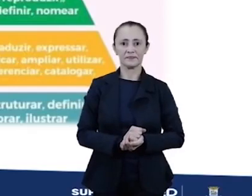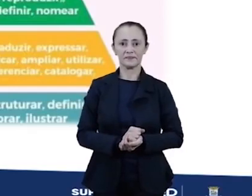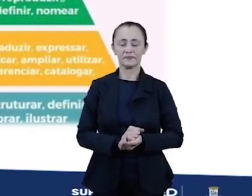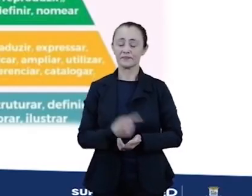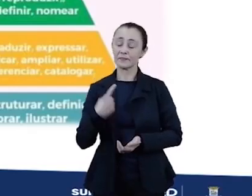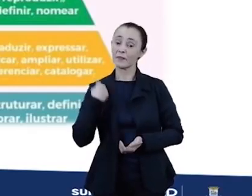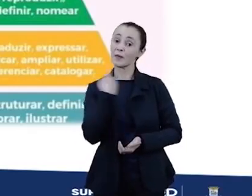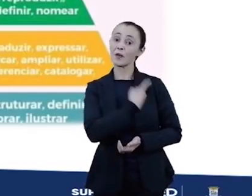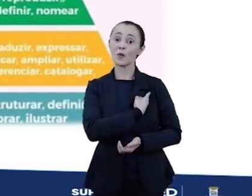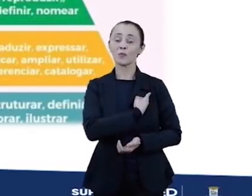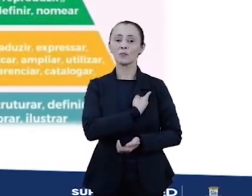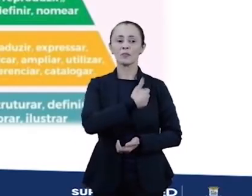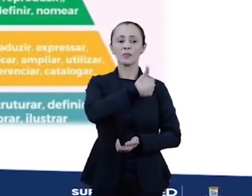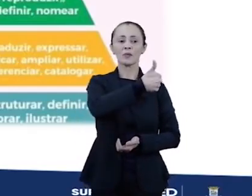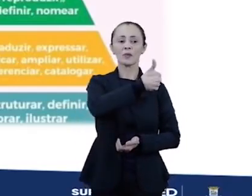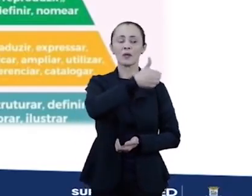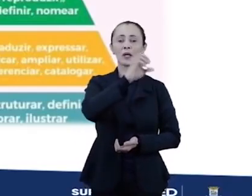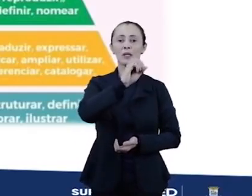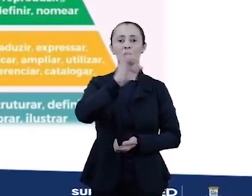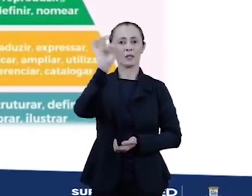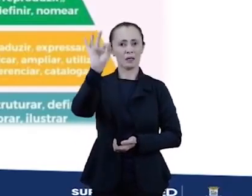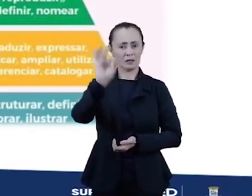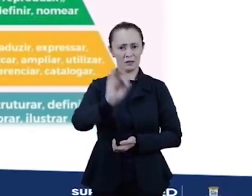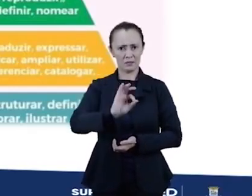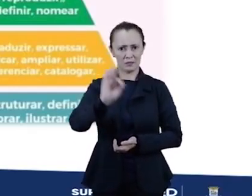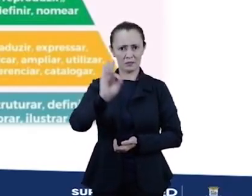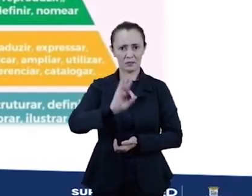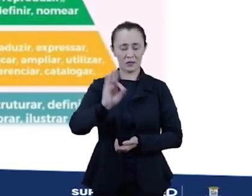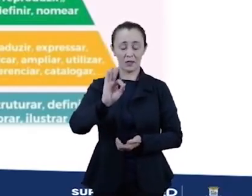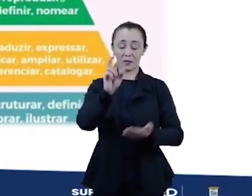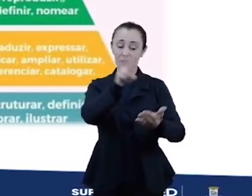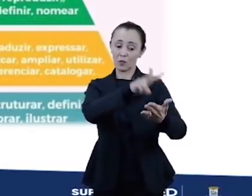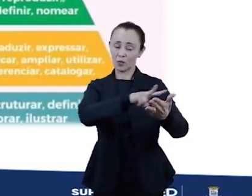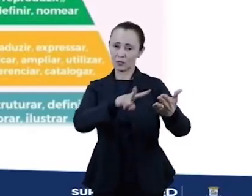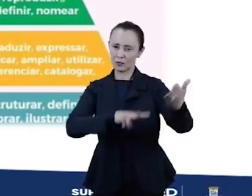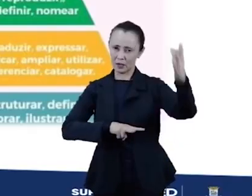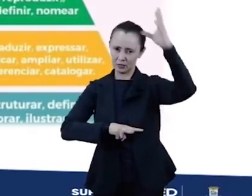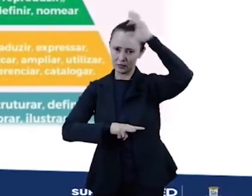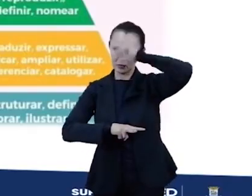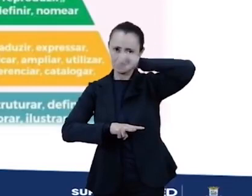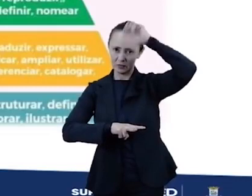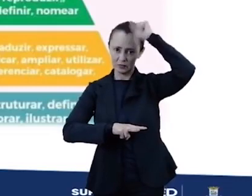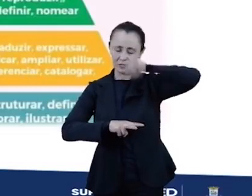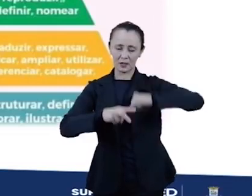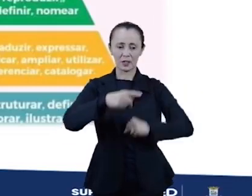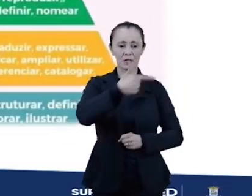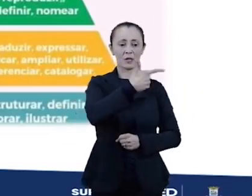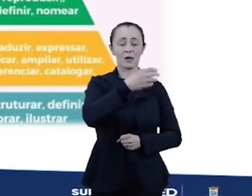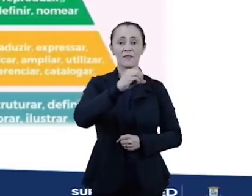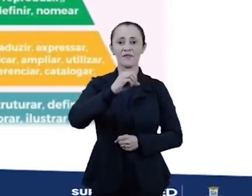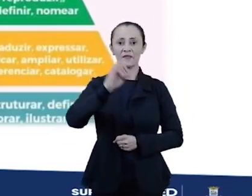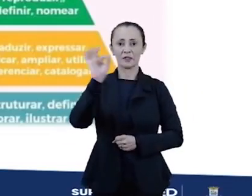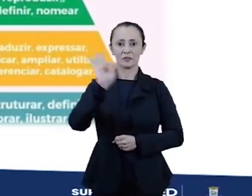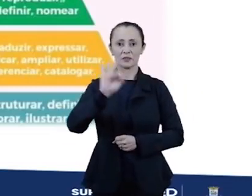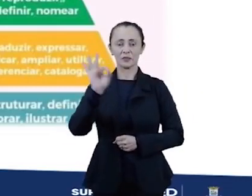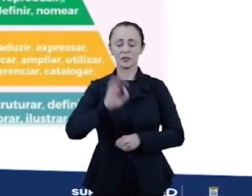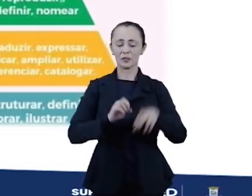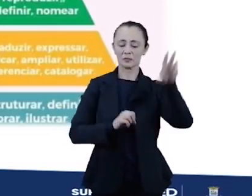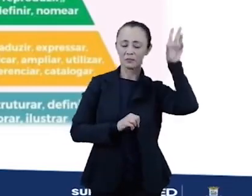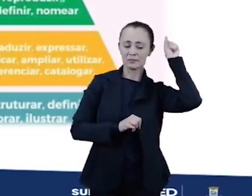nós temos 10% quando lemos, nós aprendemos, 20% quando